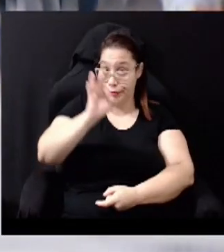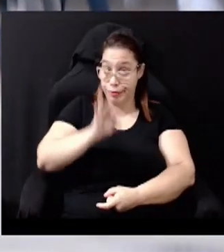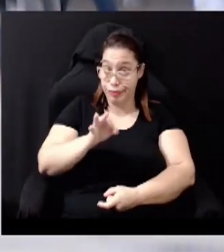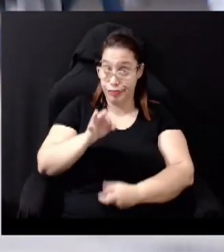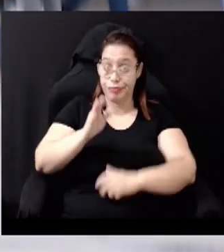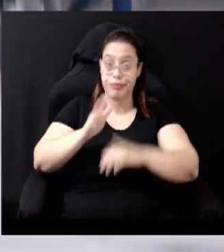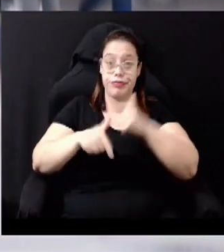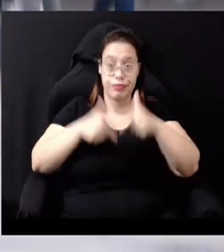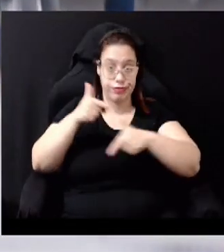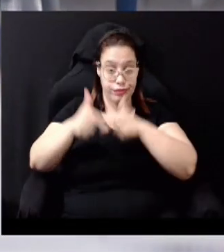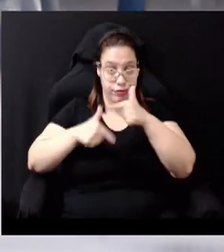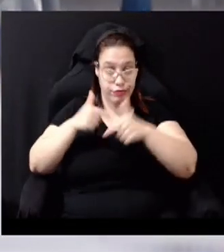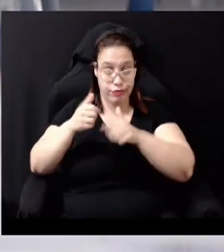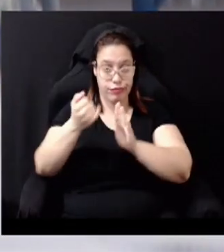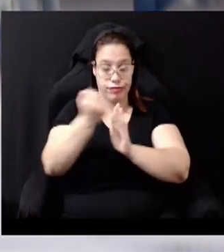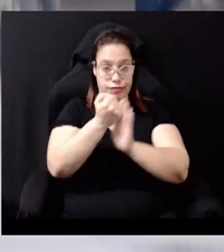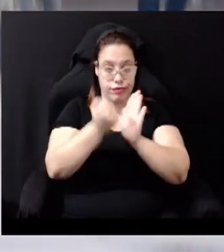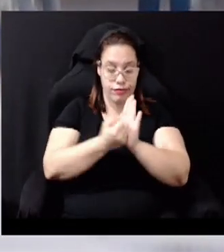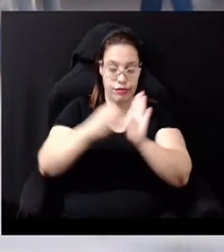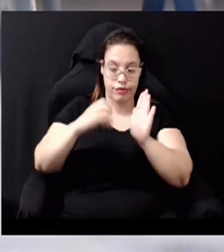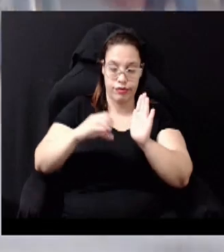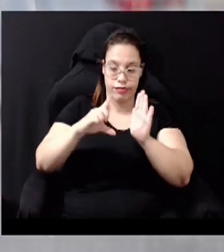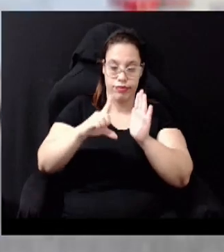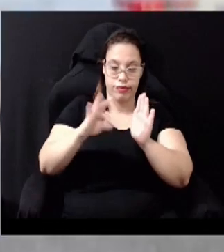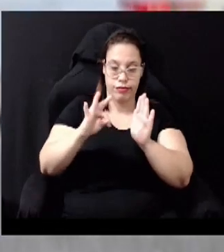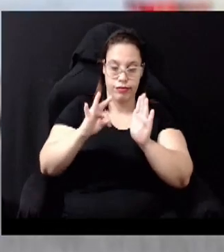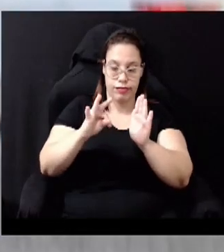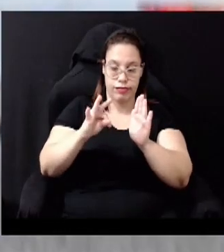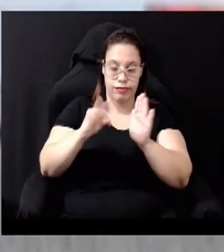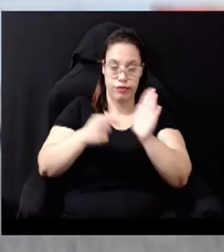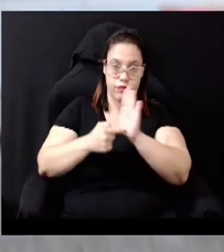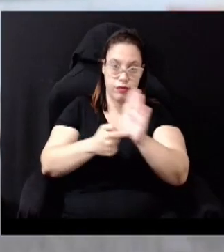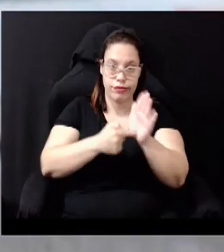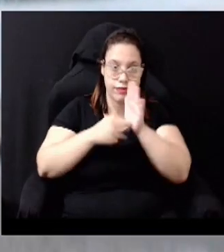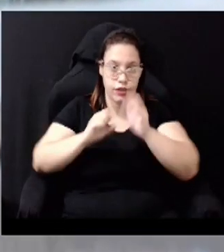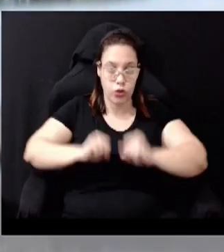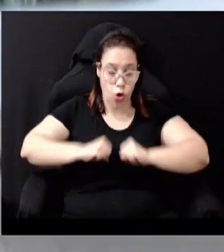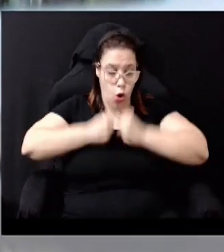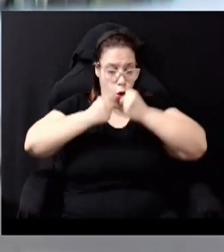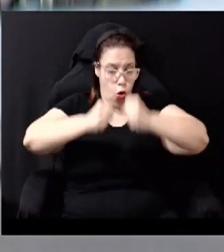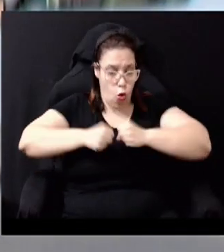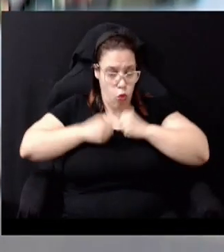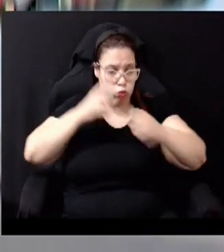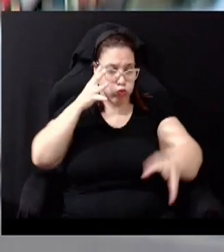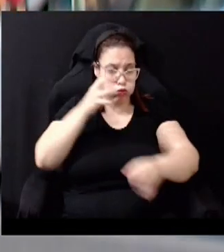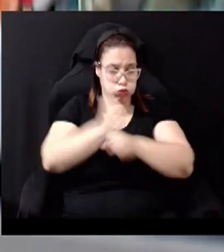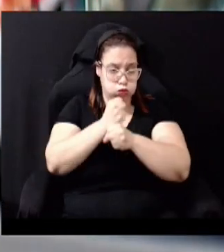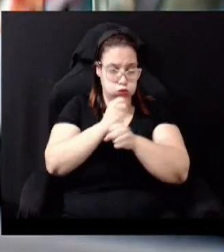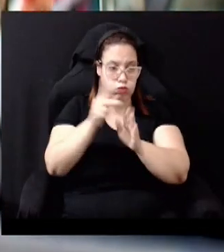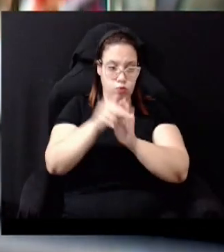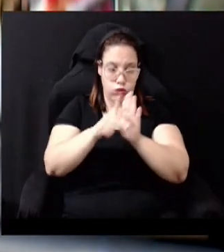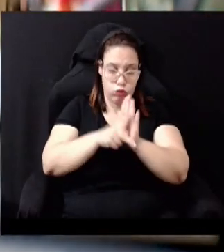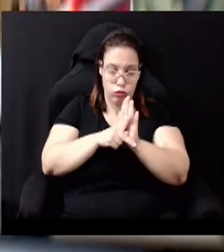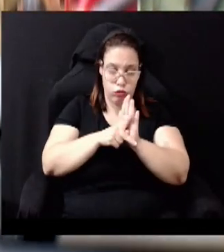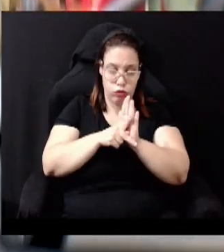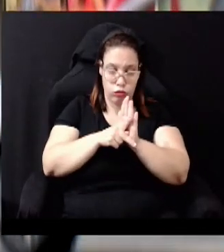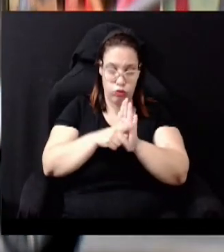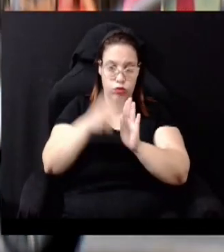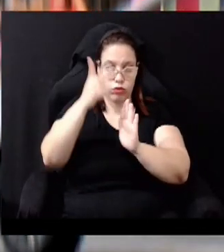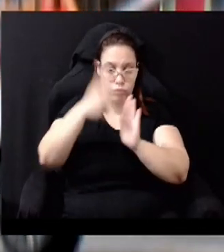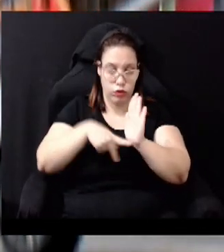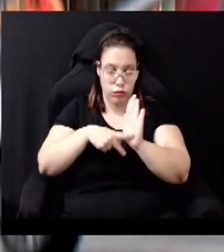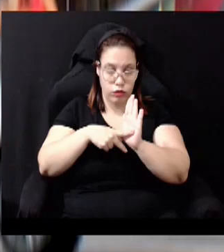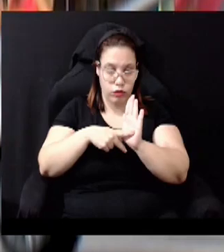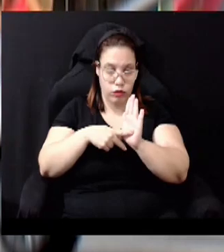com carteira assinada, revelando o esforço conjunto entre o programa e os próprios